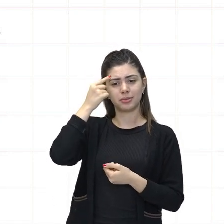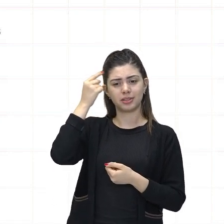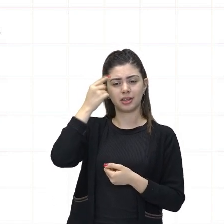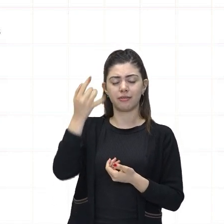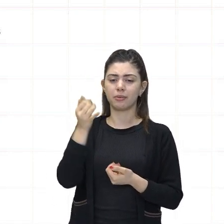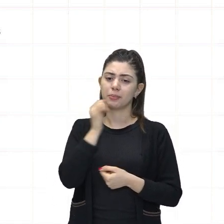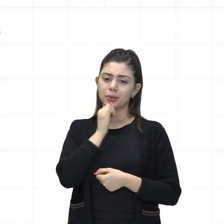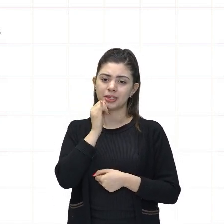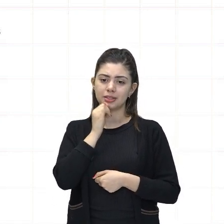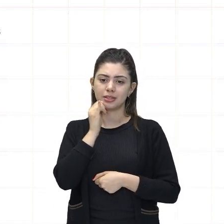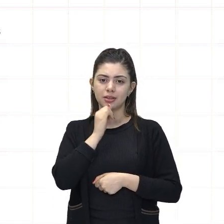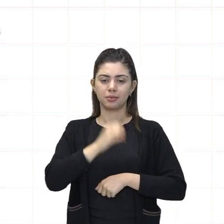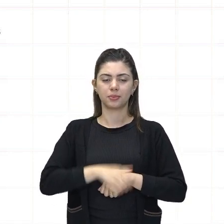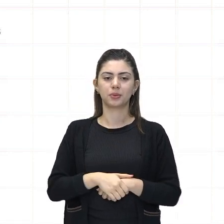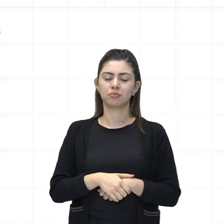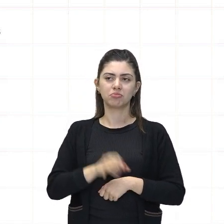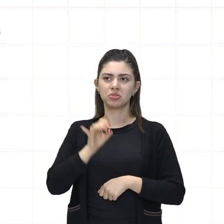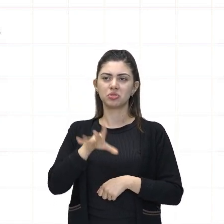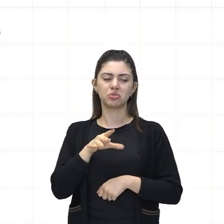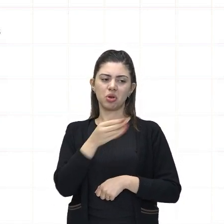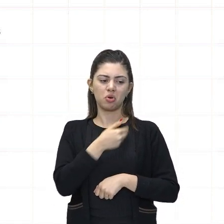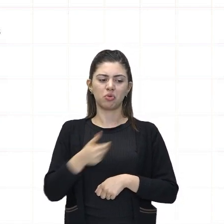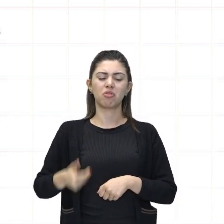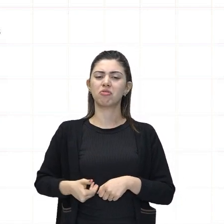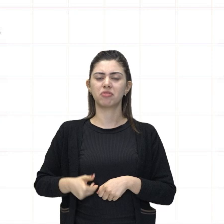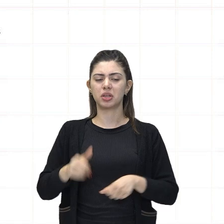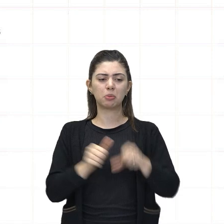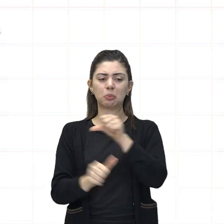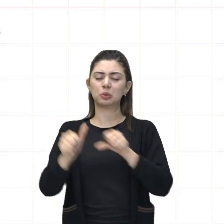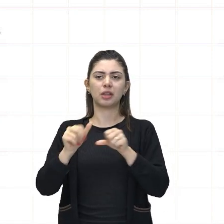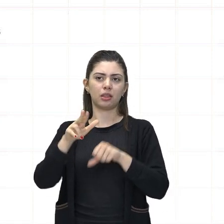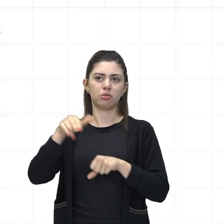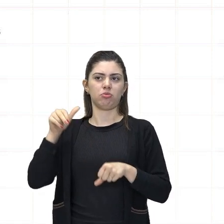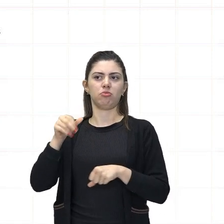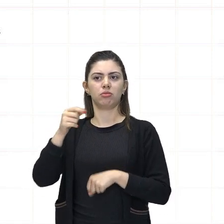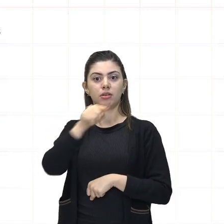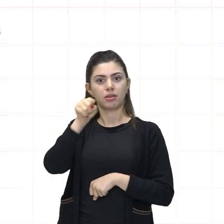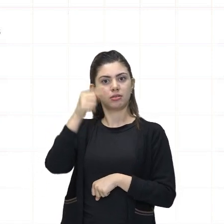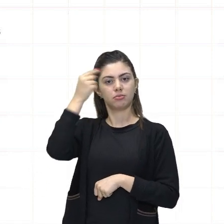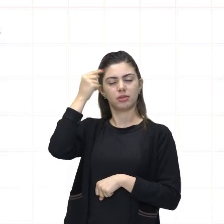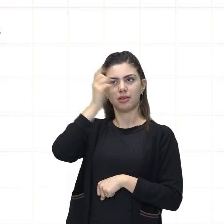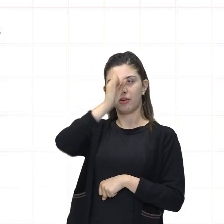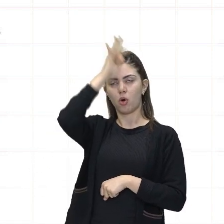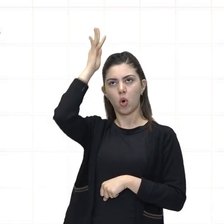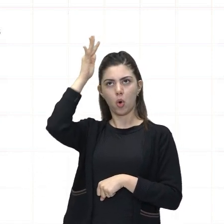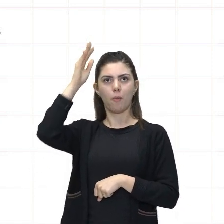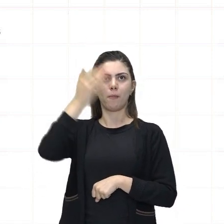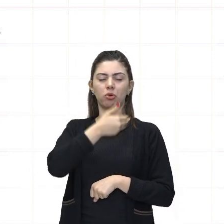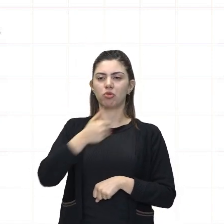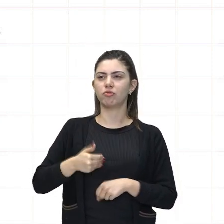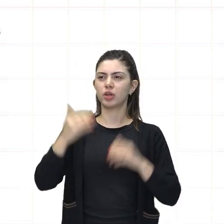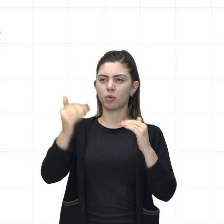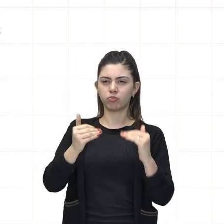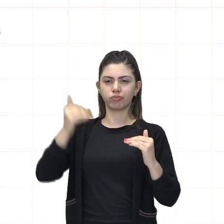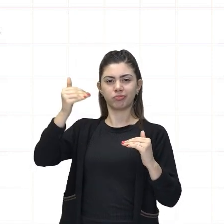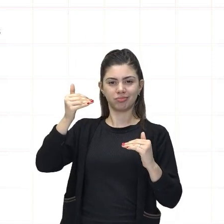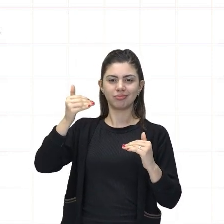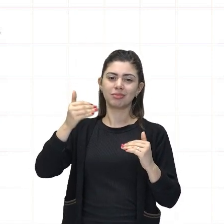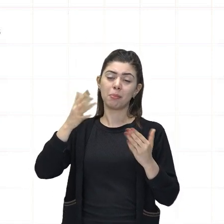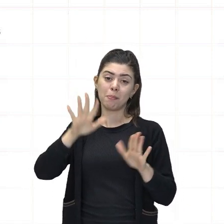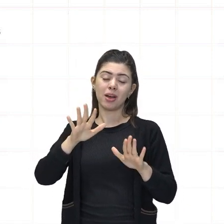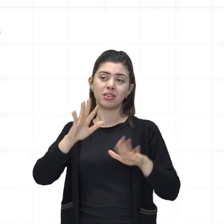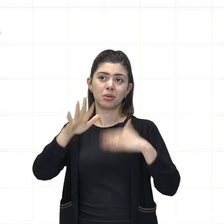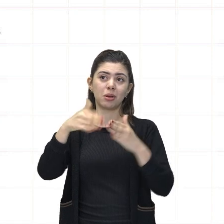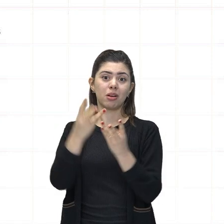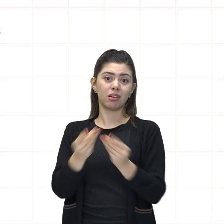ali ia ser daquele jeito e pronto. Ninguém imaginaria que o Império Romano ia cair, não é mesmo? Vocês já estudaram sobre isso, né? Como